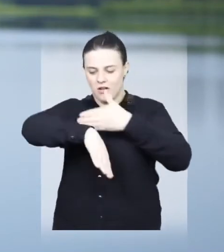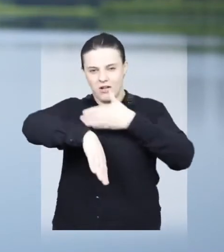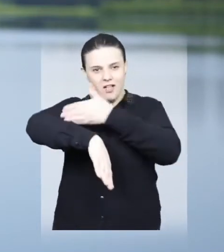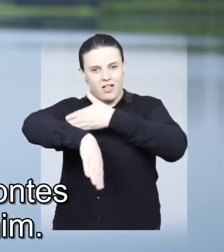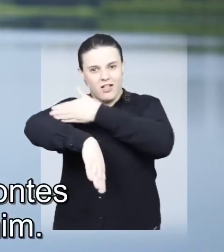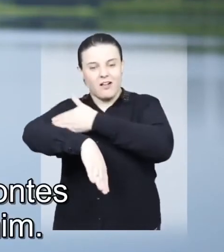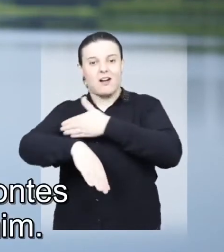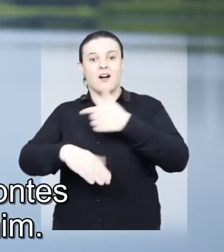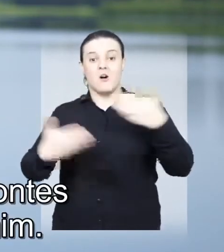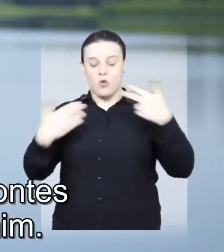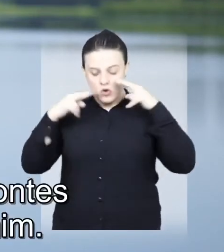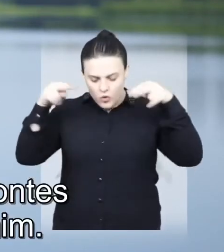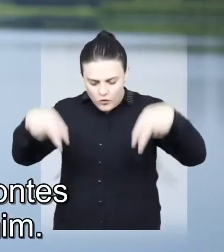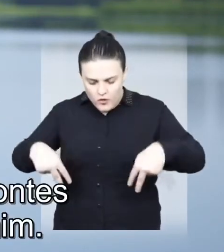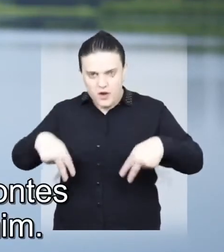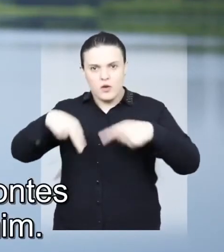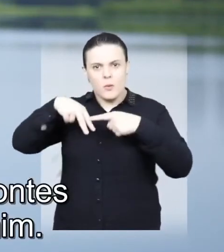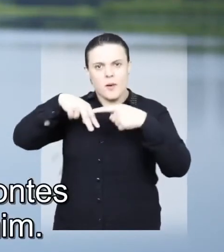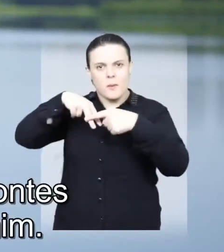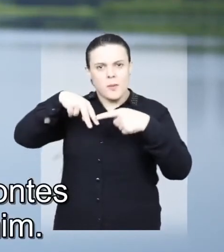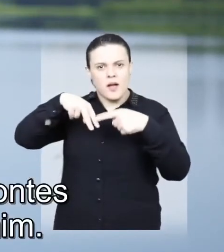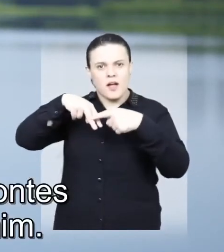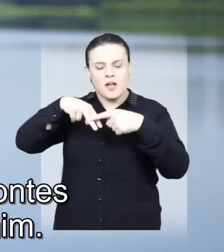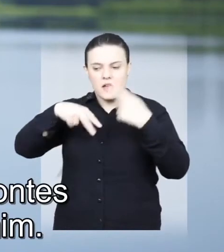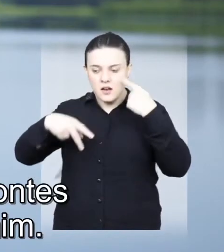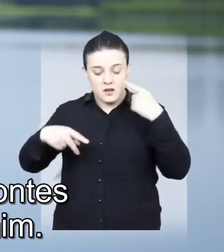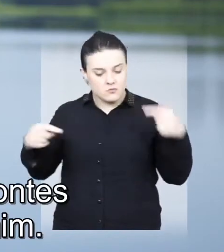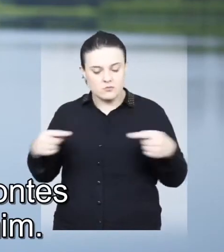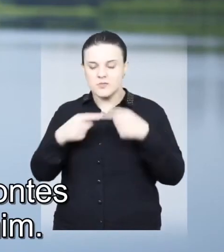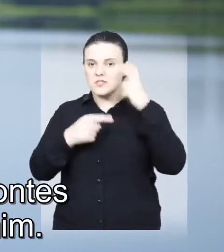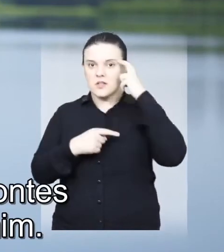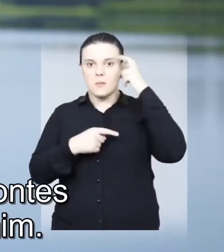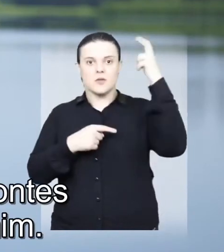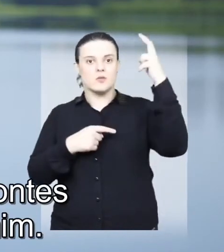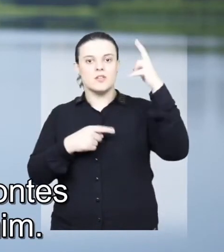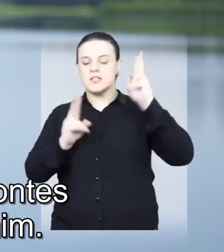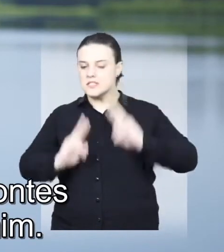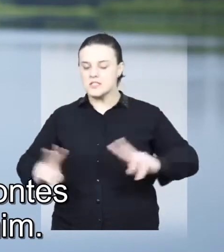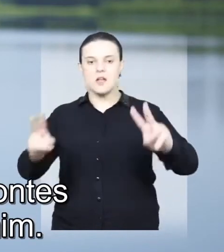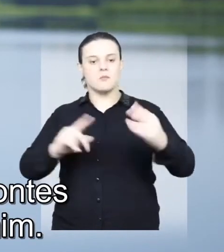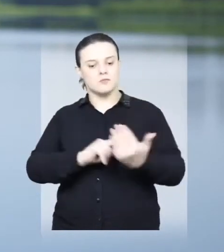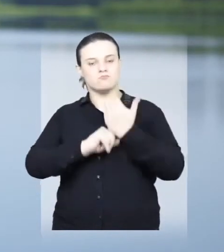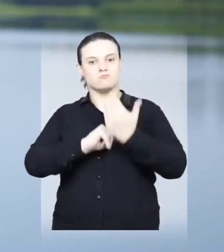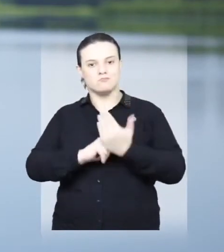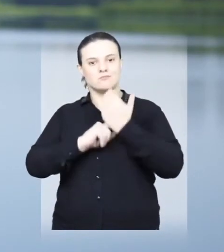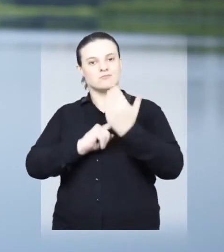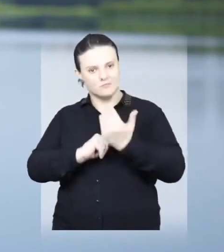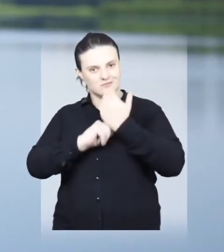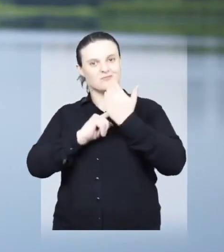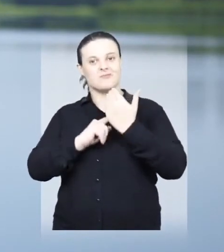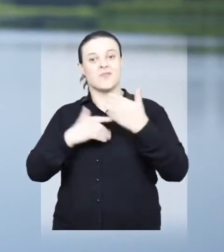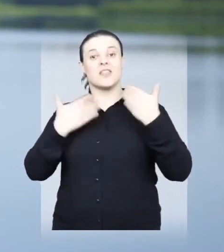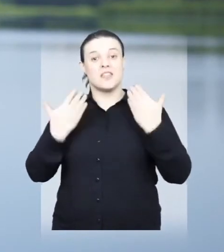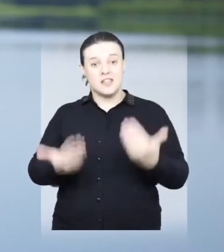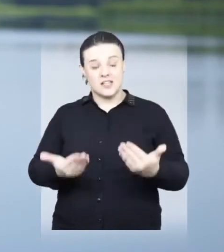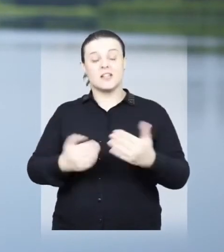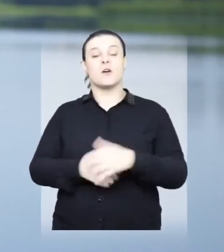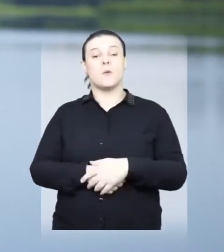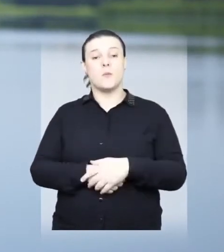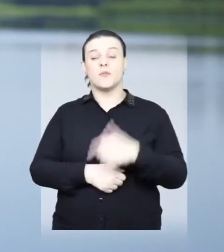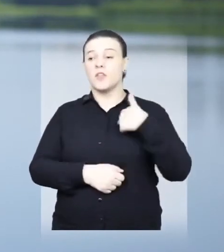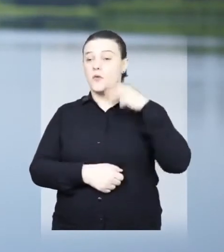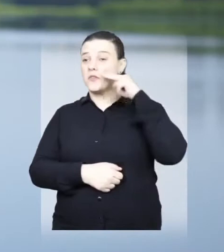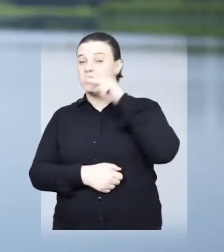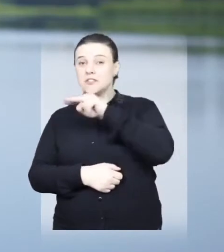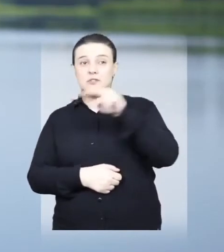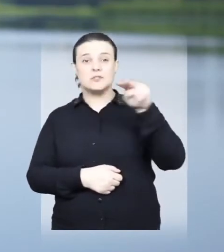eu olho para as minhas pernas e vejo fontes de sabedorias o tempo todo para mim. Então,